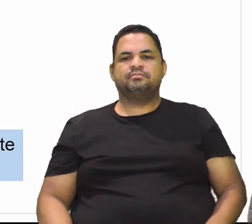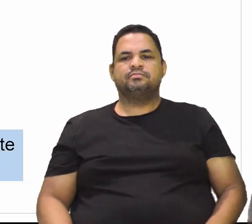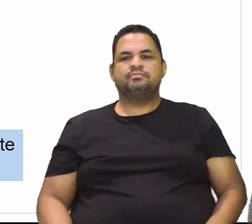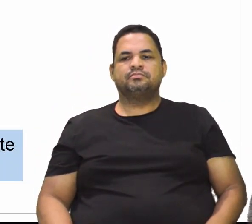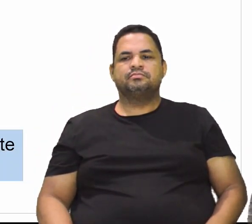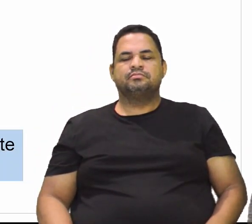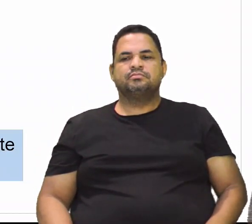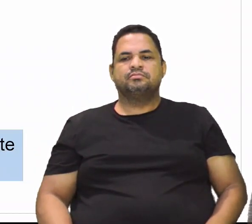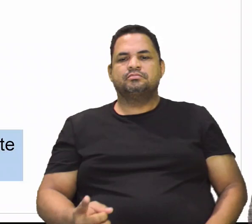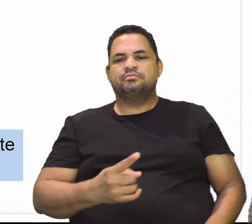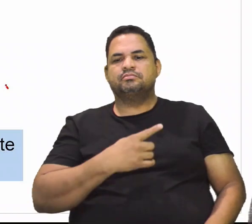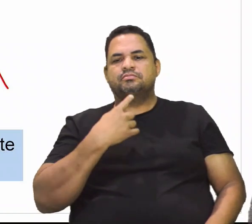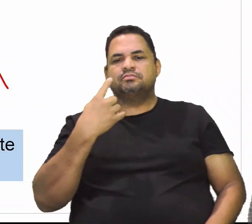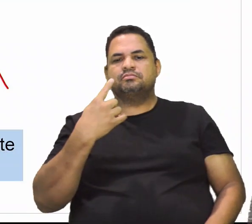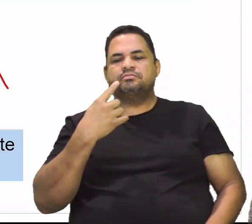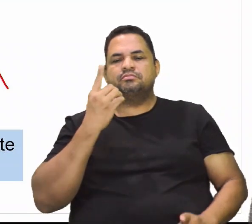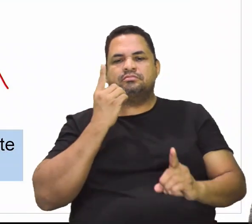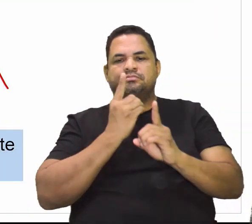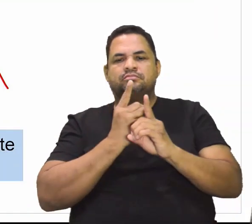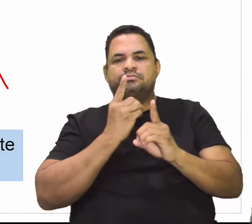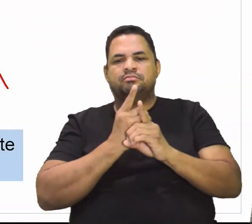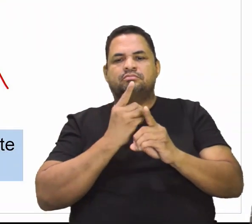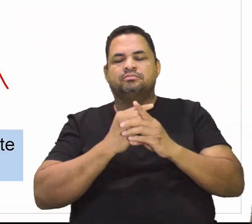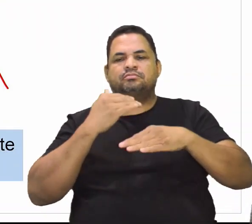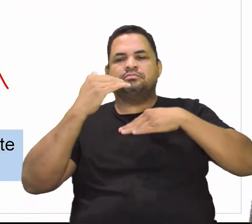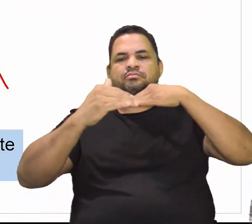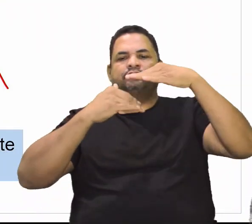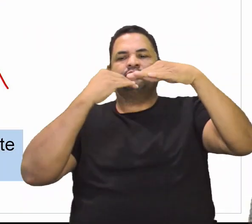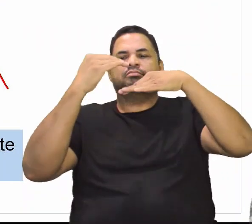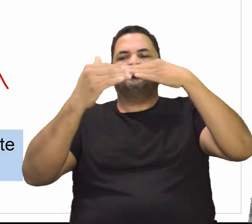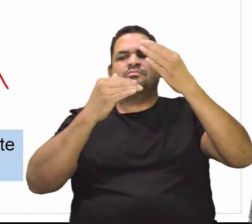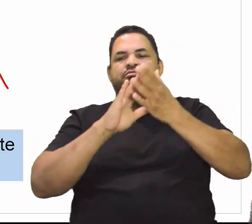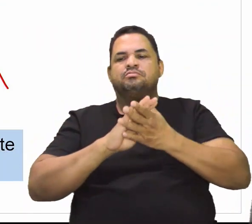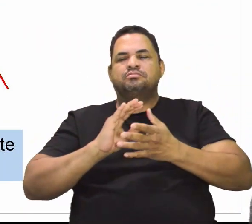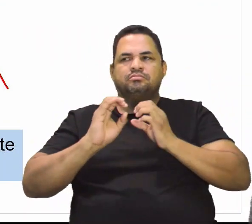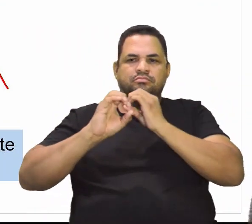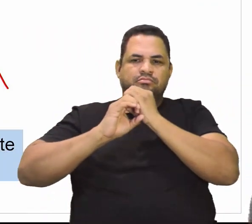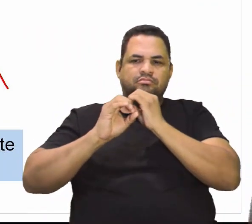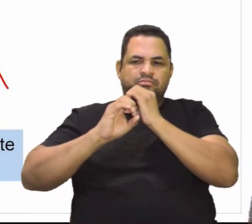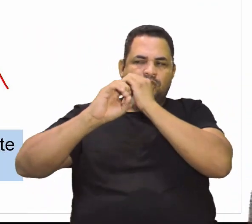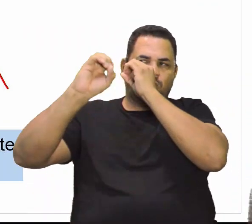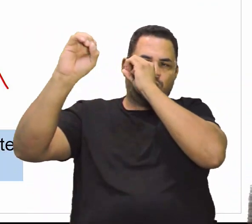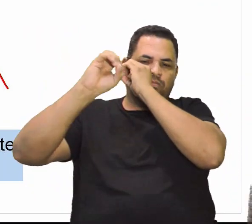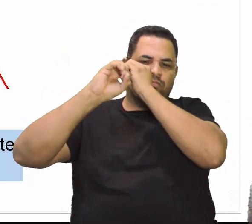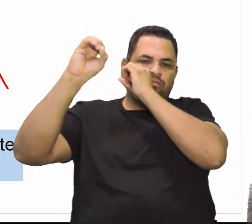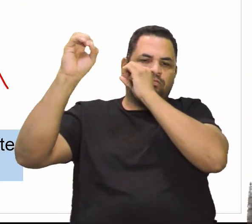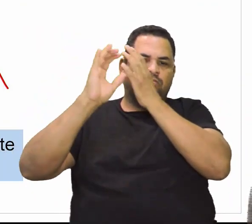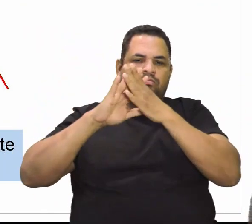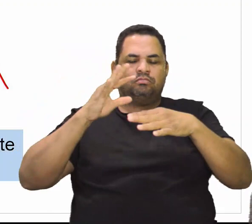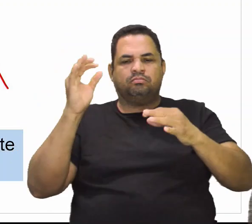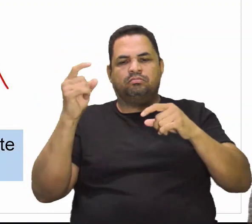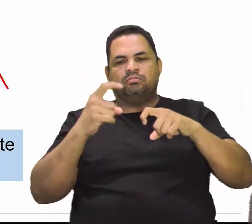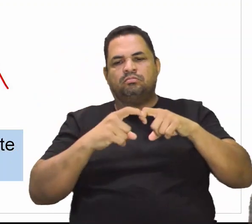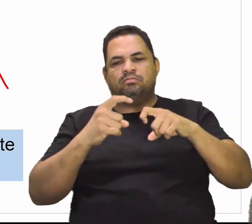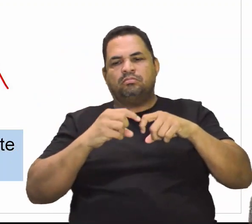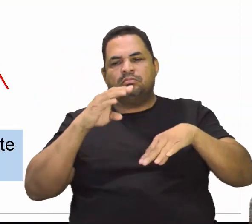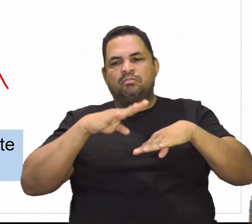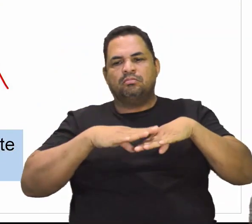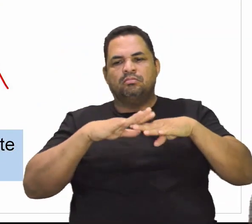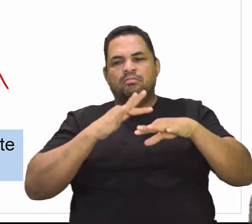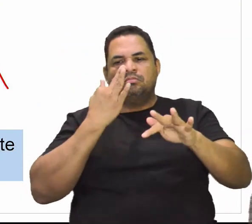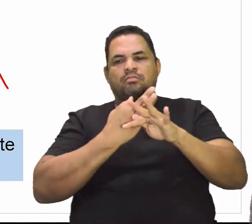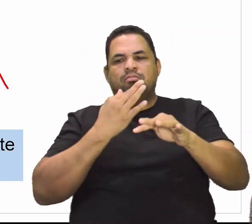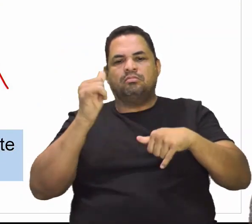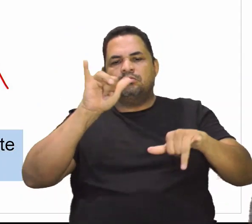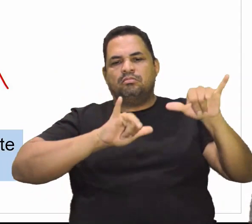Tanto é que nós vamos nos deparar com grandes avanços na astronomia, na medicina, na matemática, na